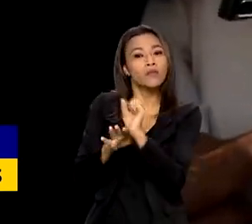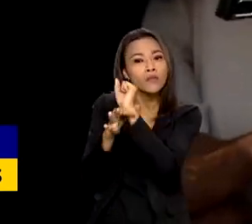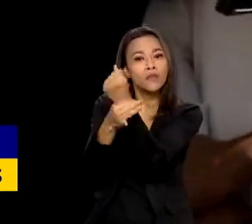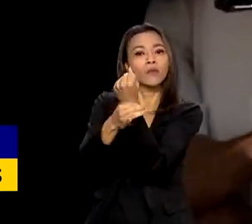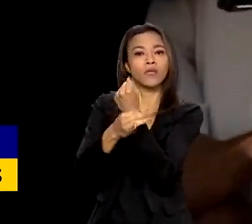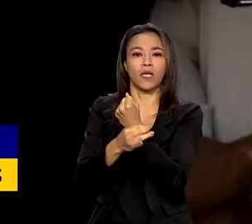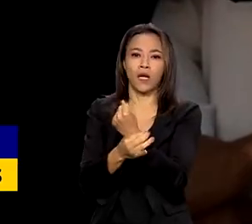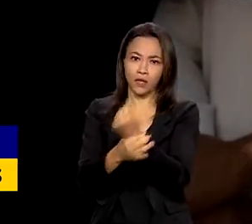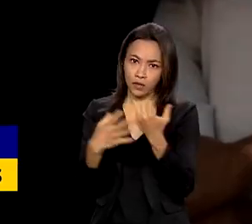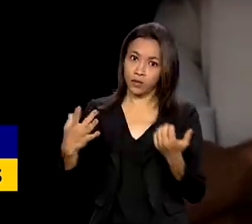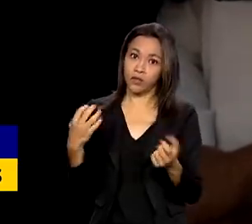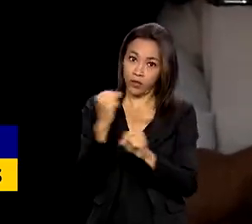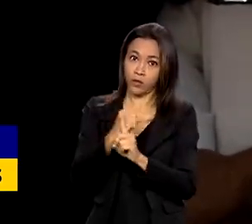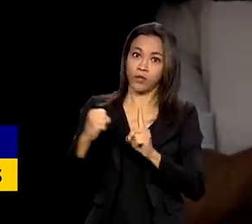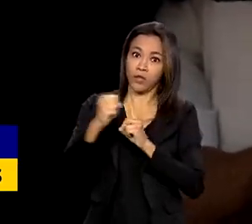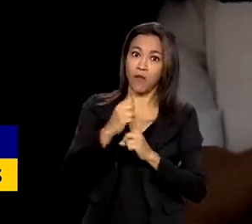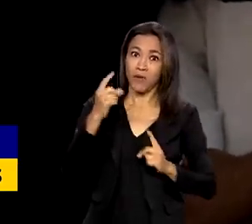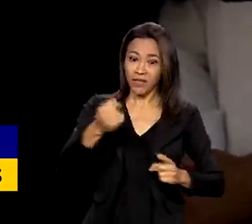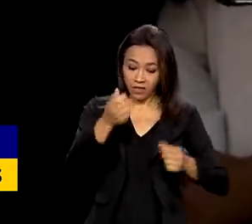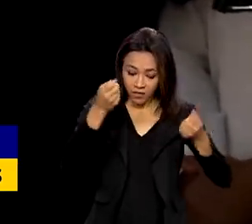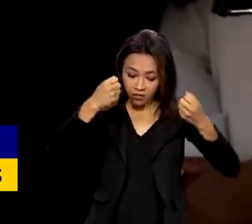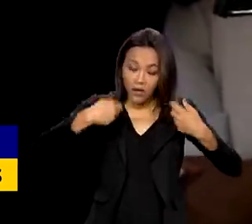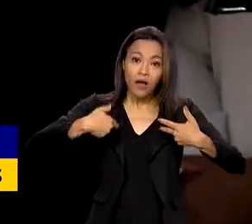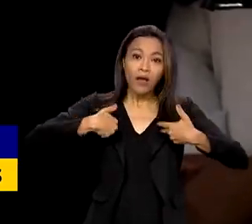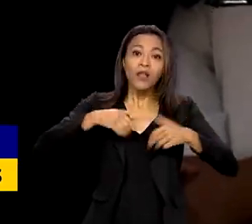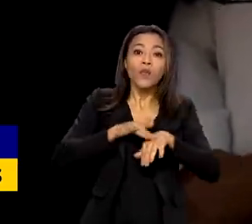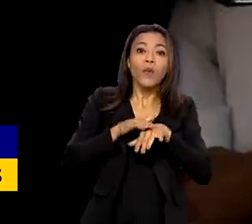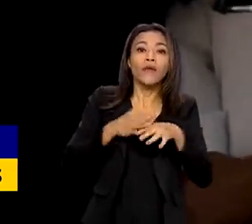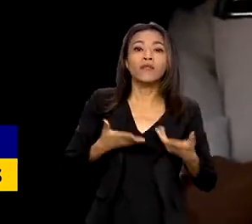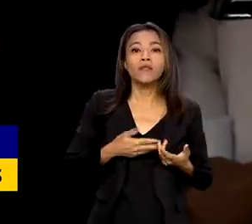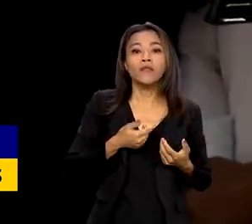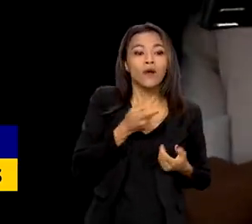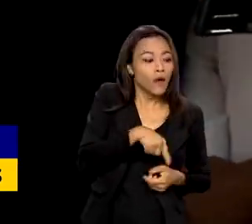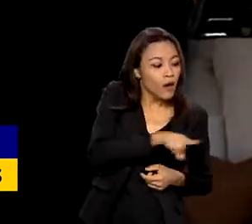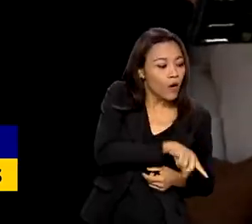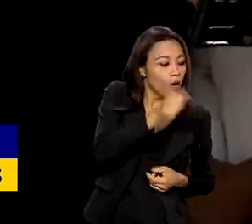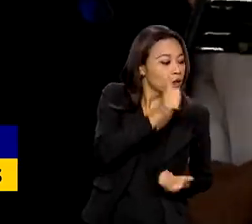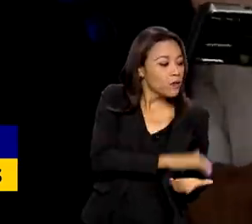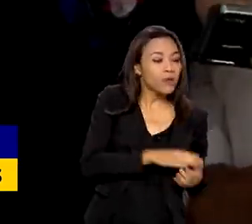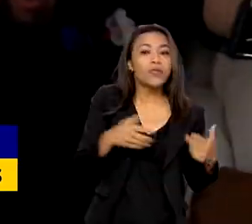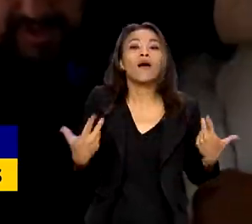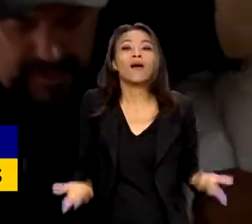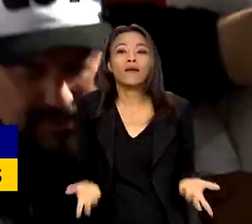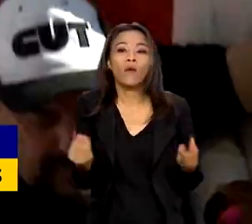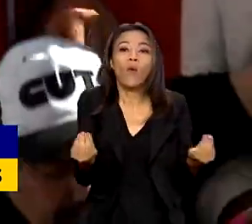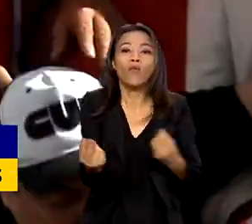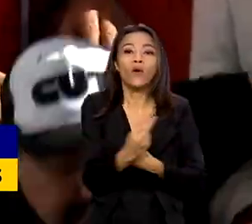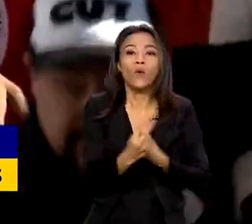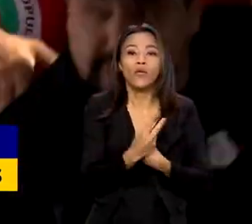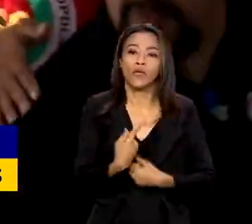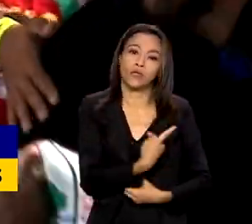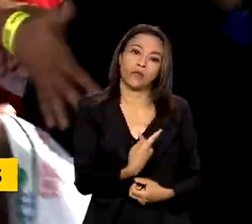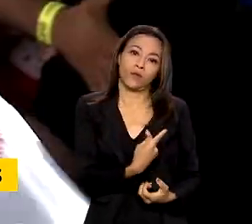seguridade social. Porque se ele ficar doente, ou a mulher, tem que ter cobertura para essa pessoa ser tratada.